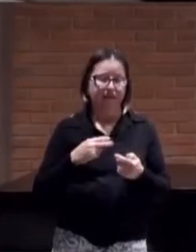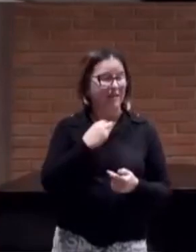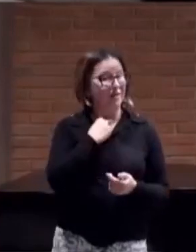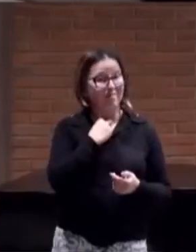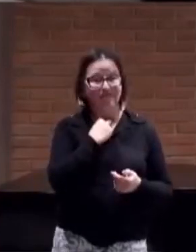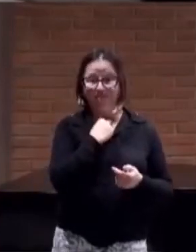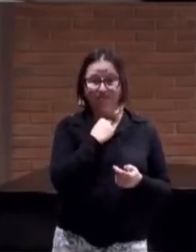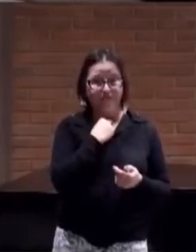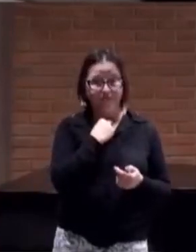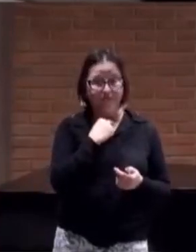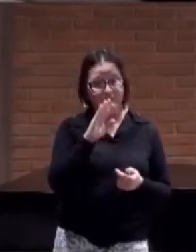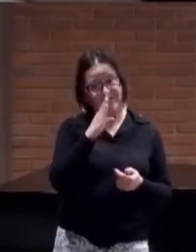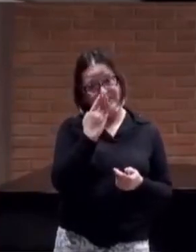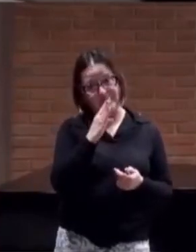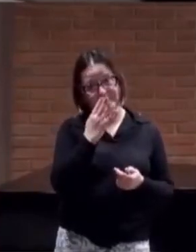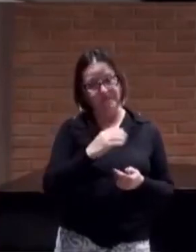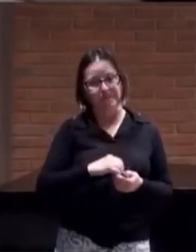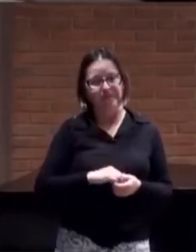de trair.